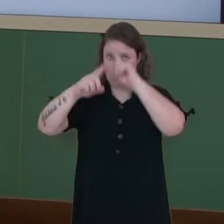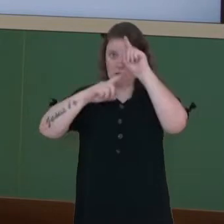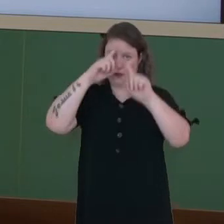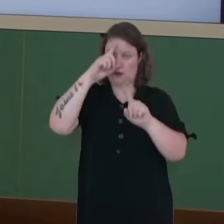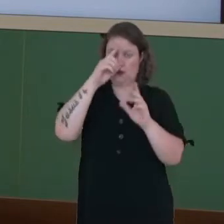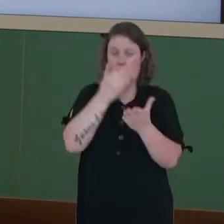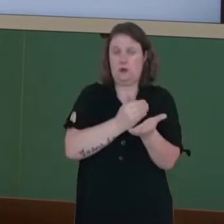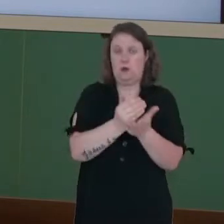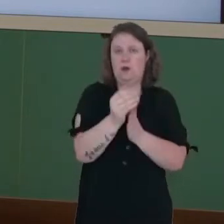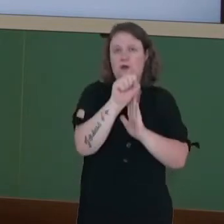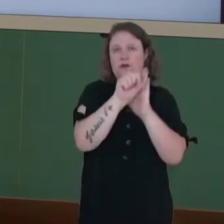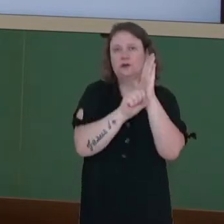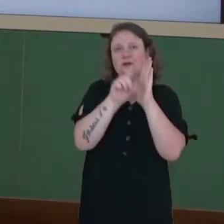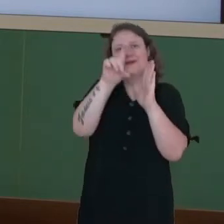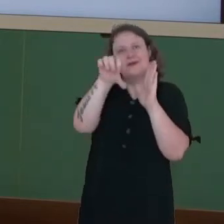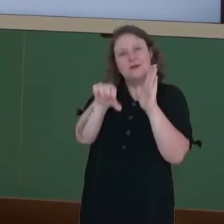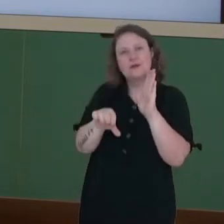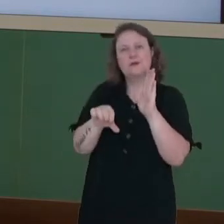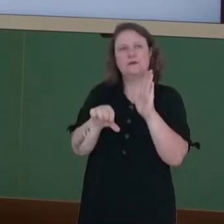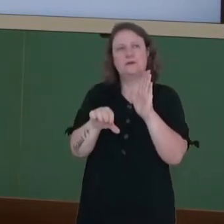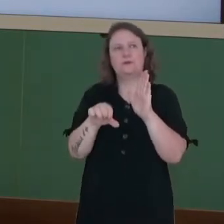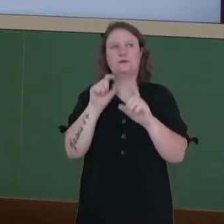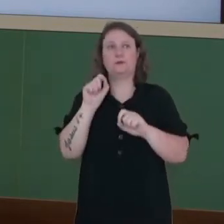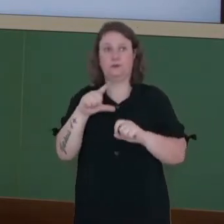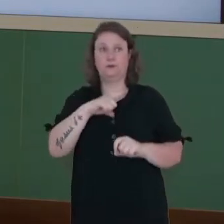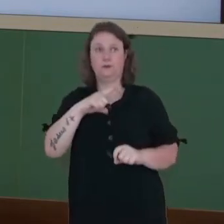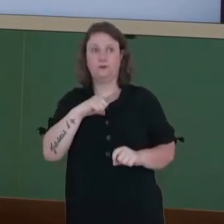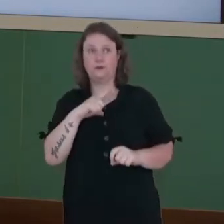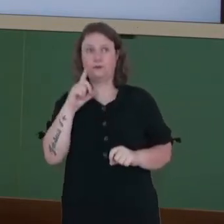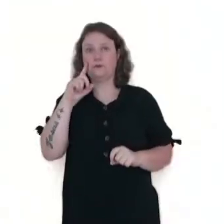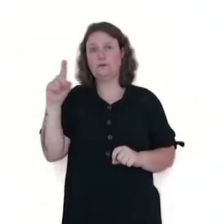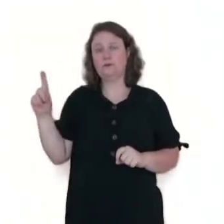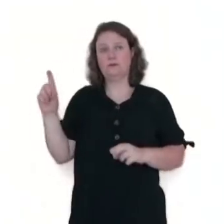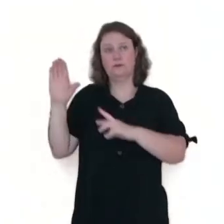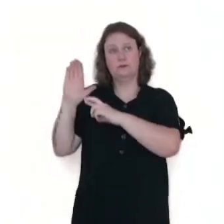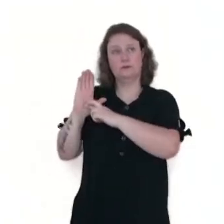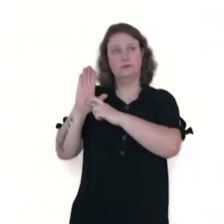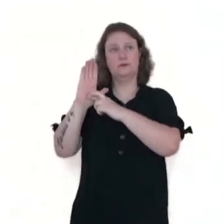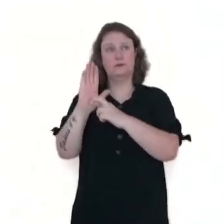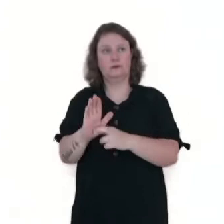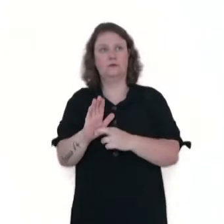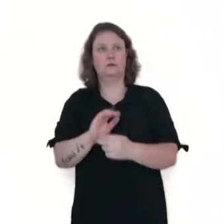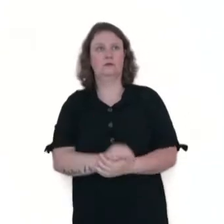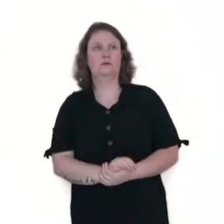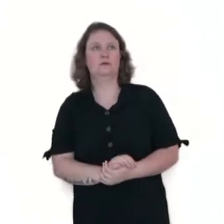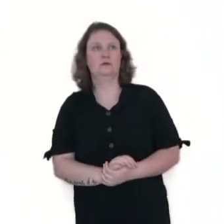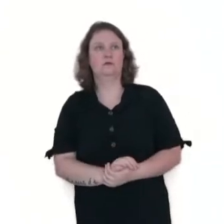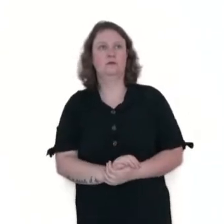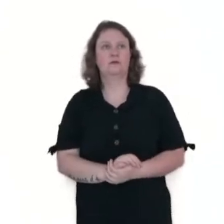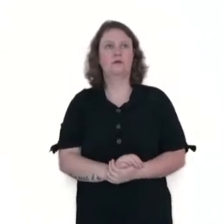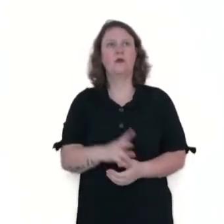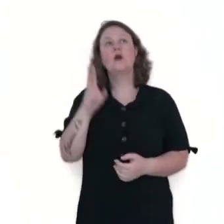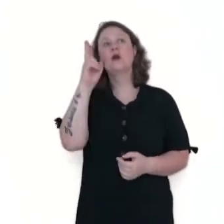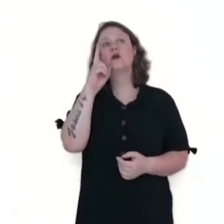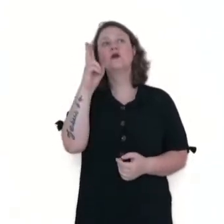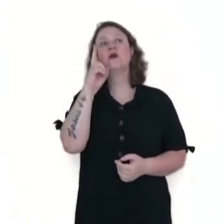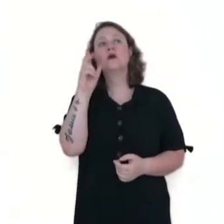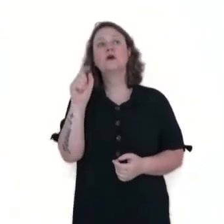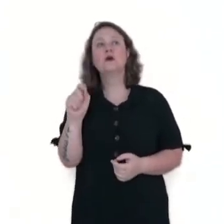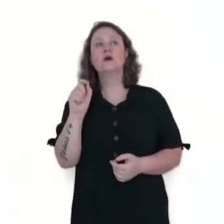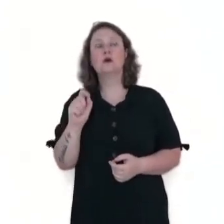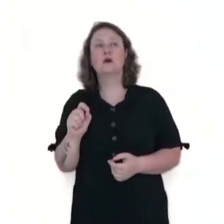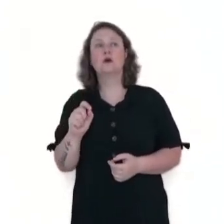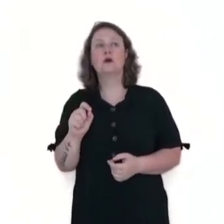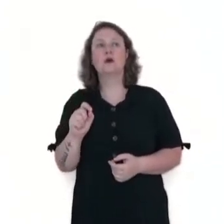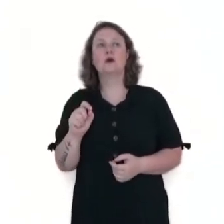né? E aqui eu trago uma atividade, a gente tem aí essa reprodução, né, essa fonte histórica, que é a chamada A